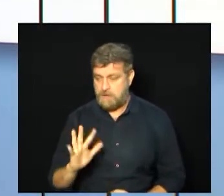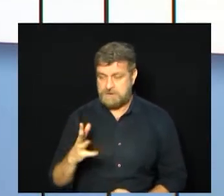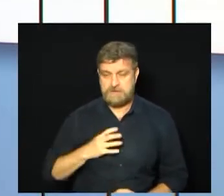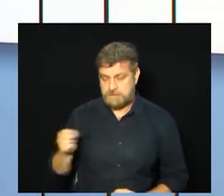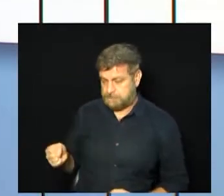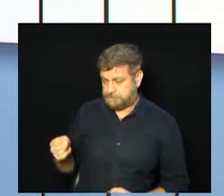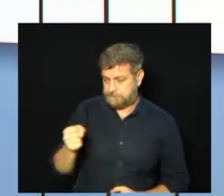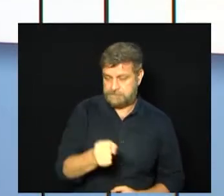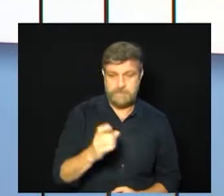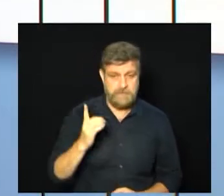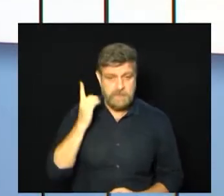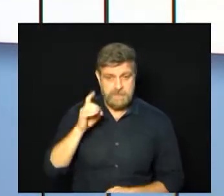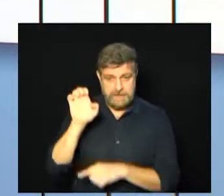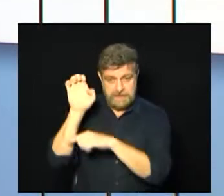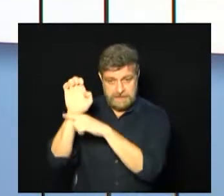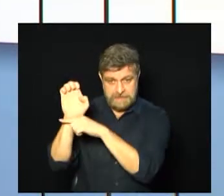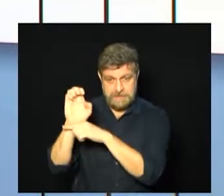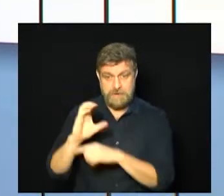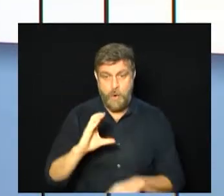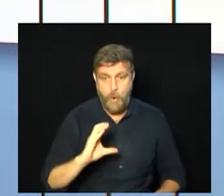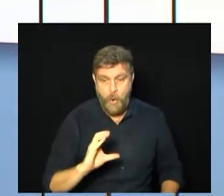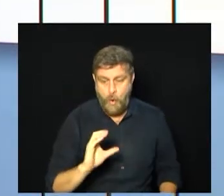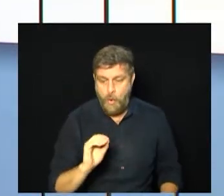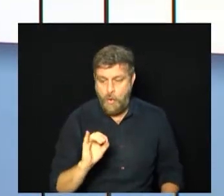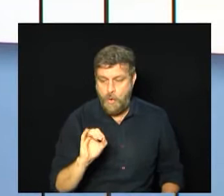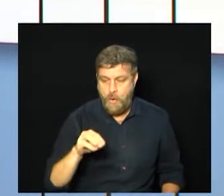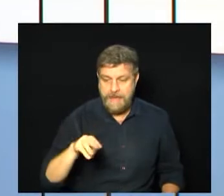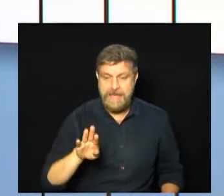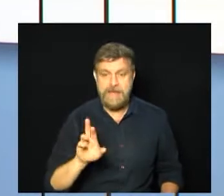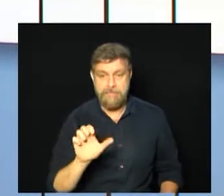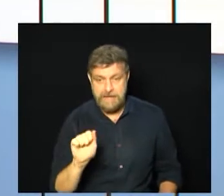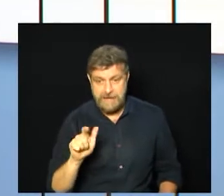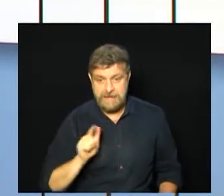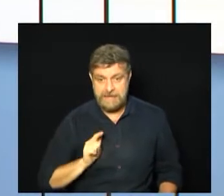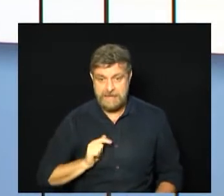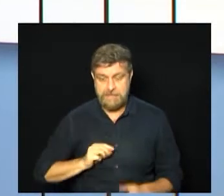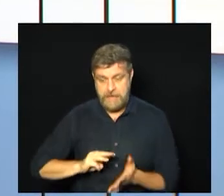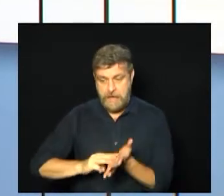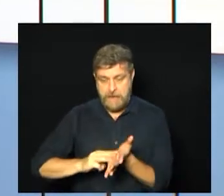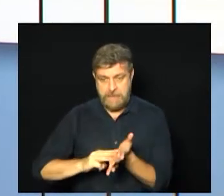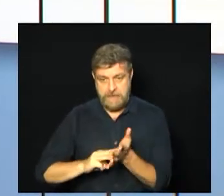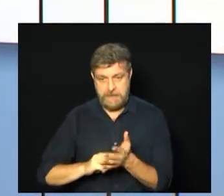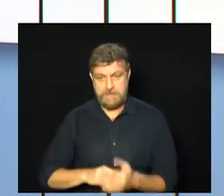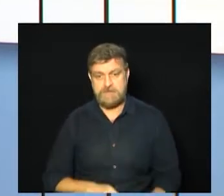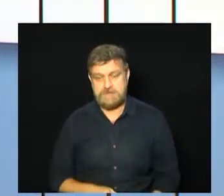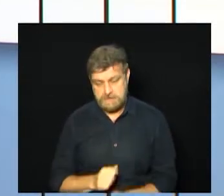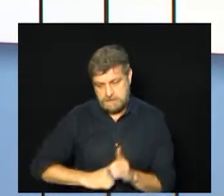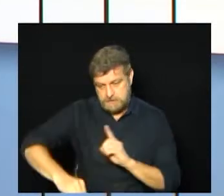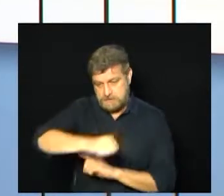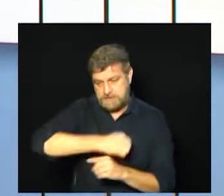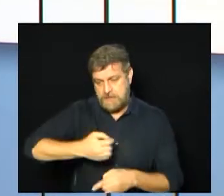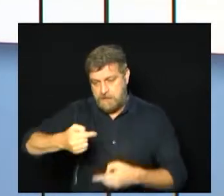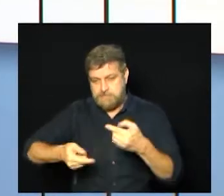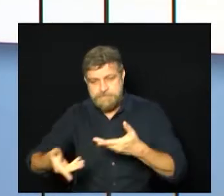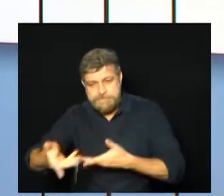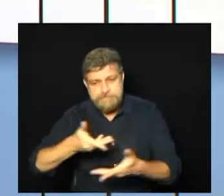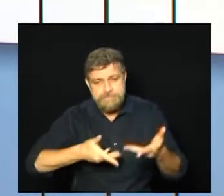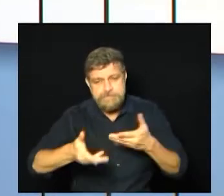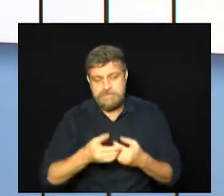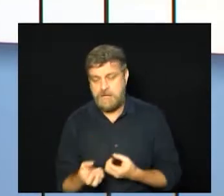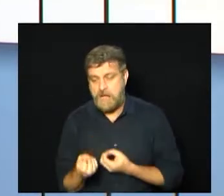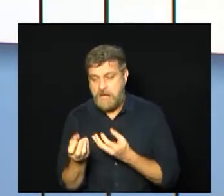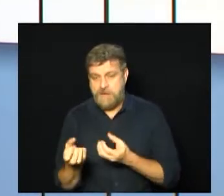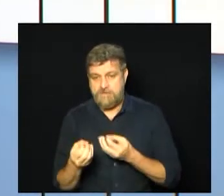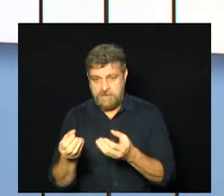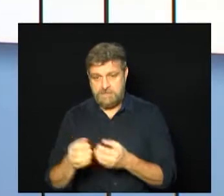recebeu o deputado estadual Tenente Coimbra, além de membros da sociedade, para discutir o tema. Quem traz as informações